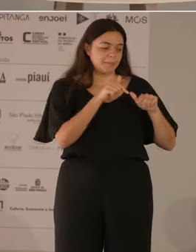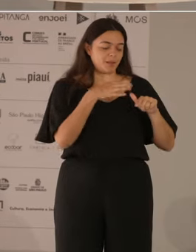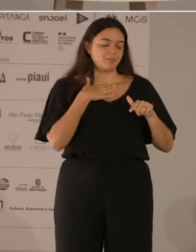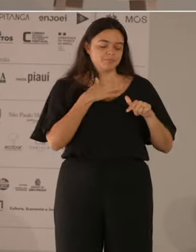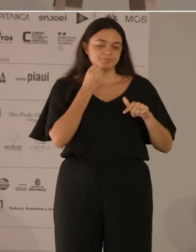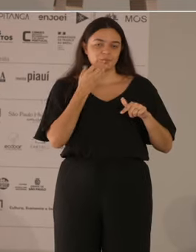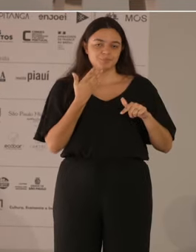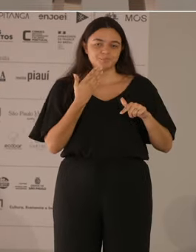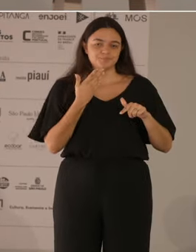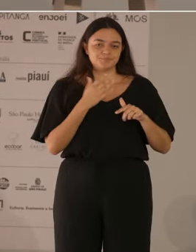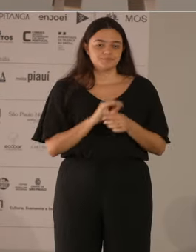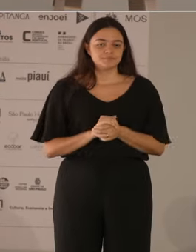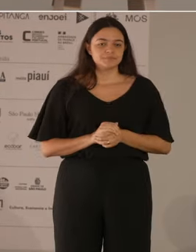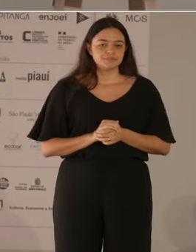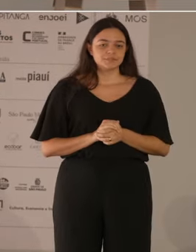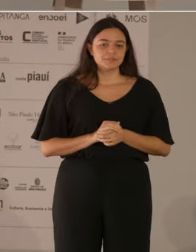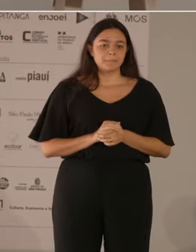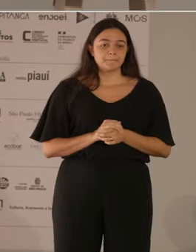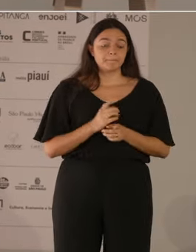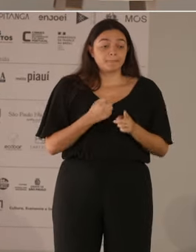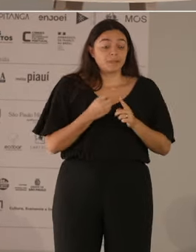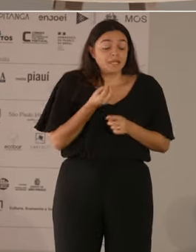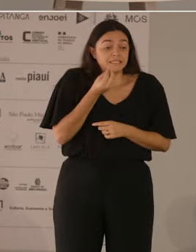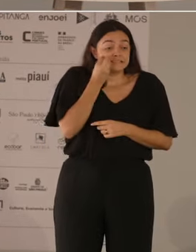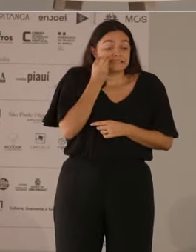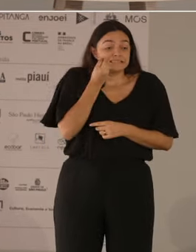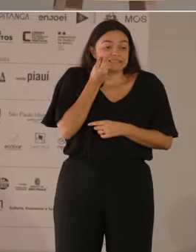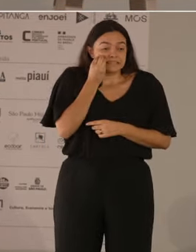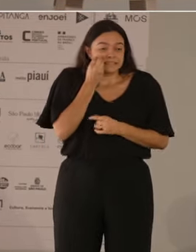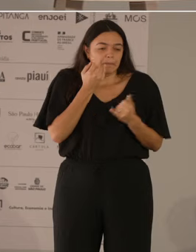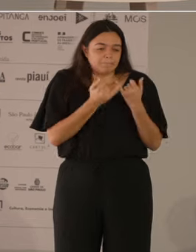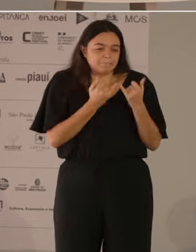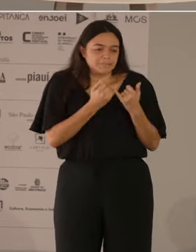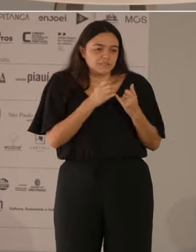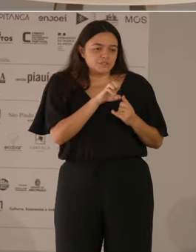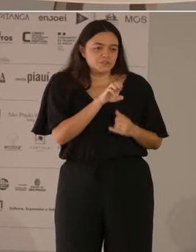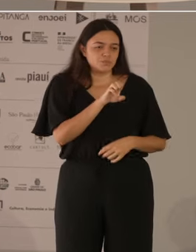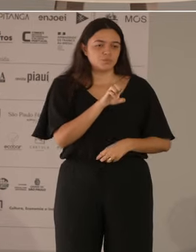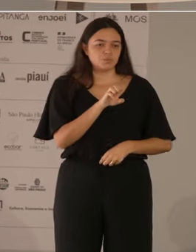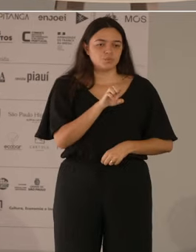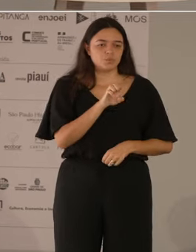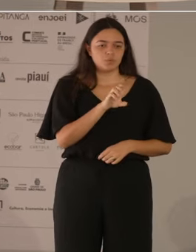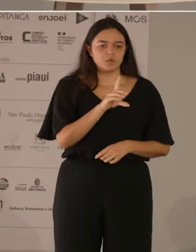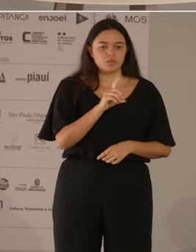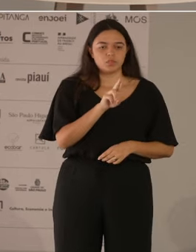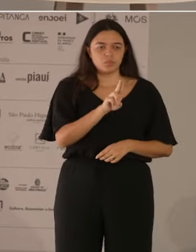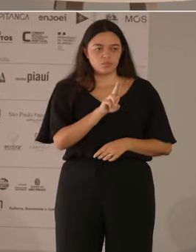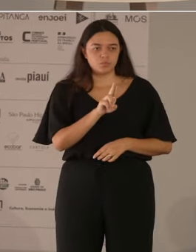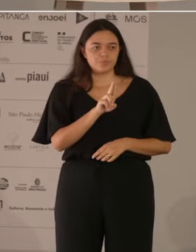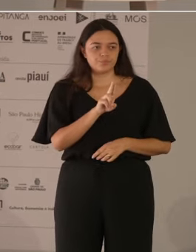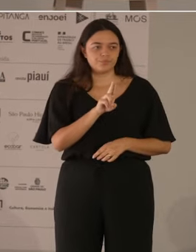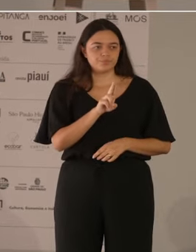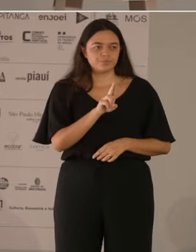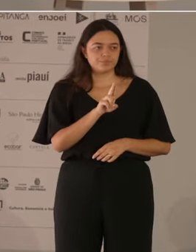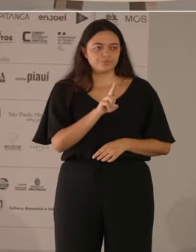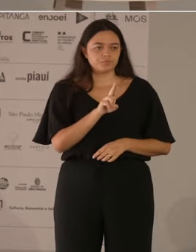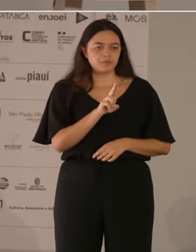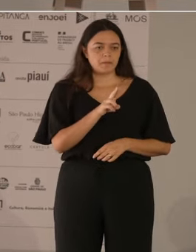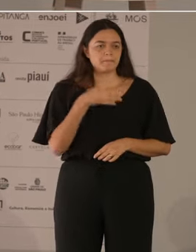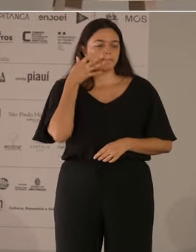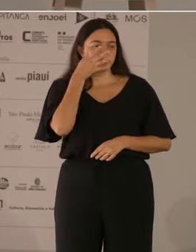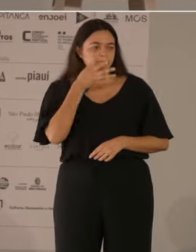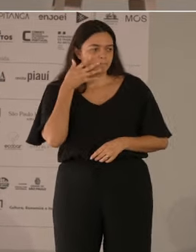Bernardo, de tentar, que eu acho que é parecido com o Edu, buscando histórias para tentar, peças para contar.